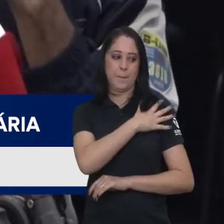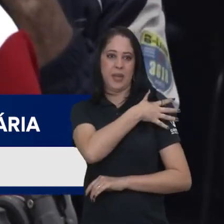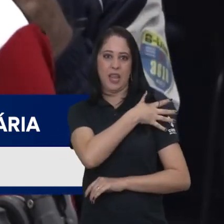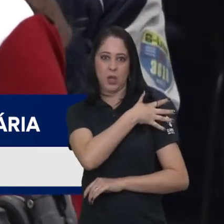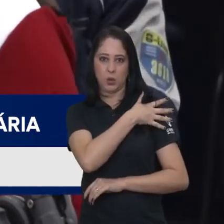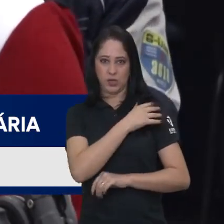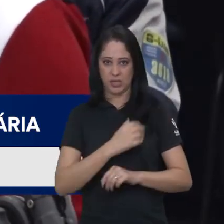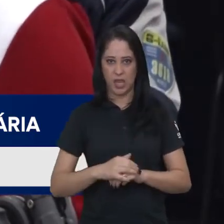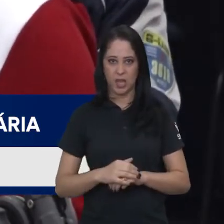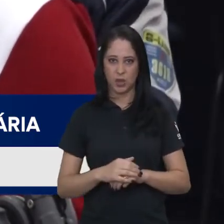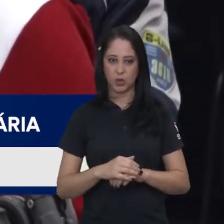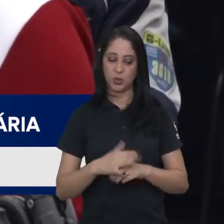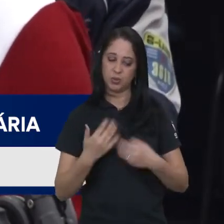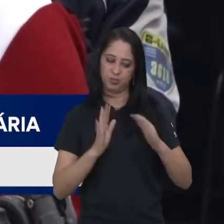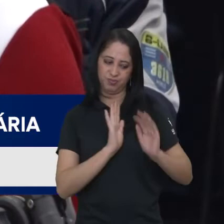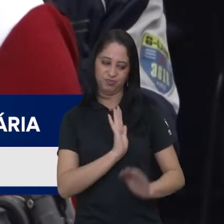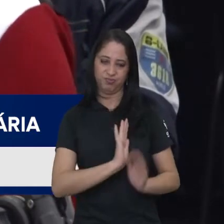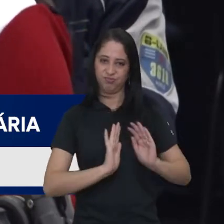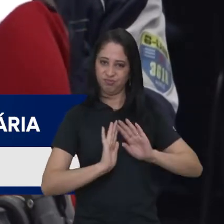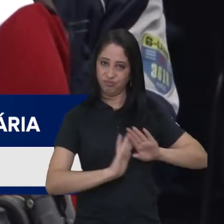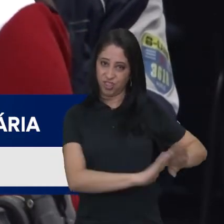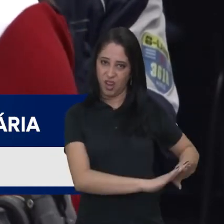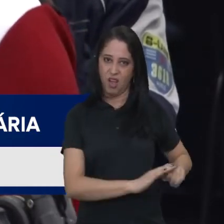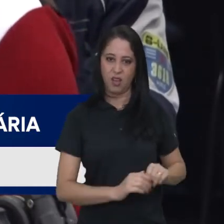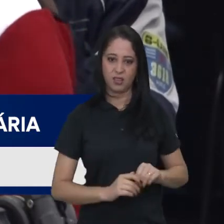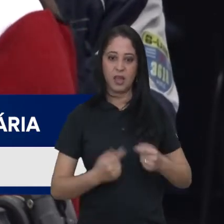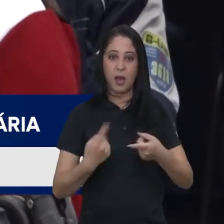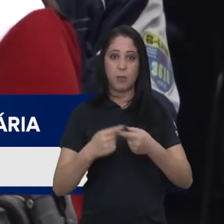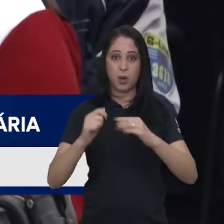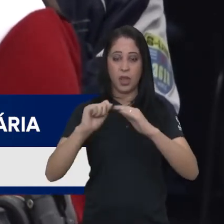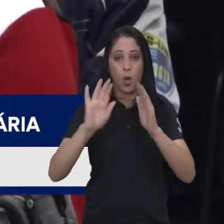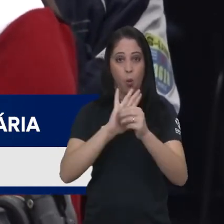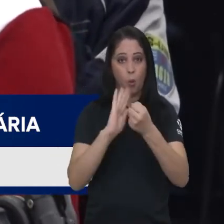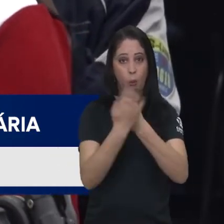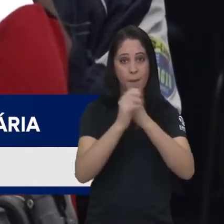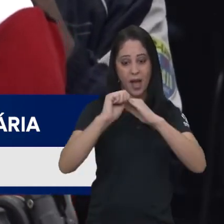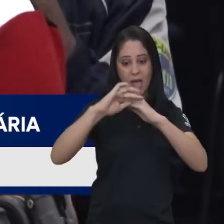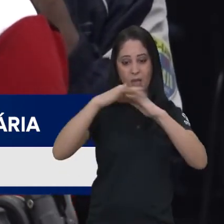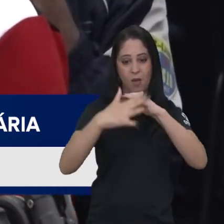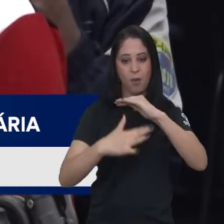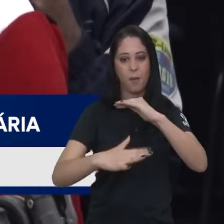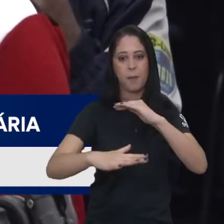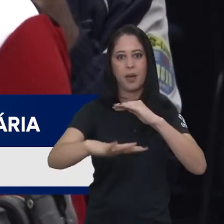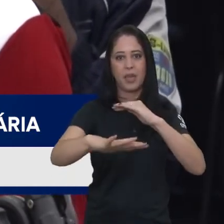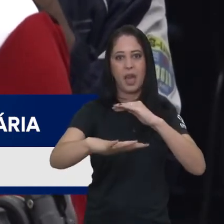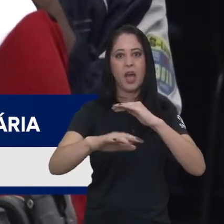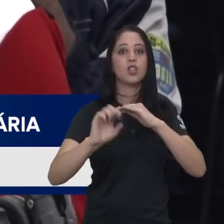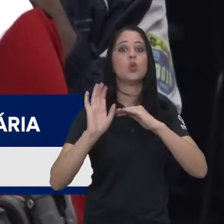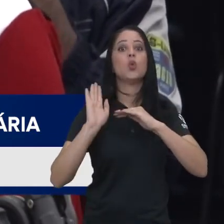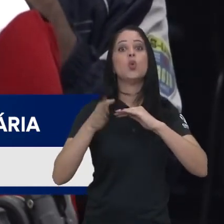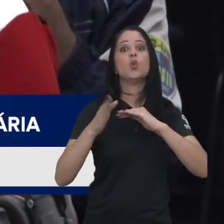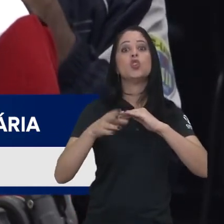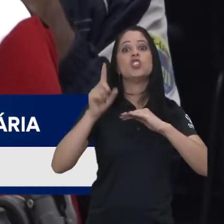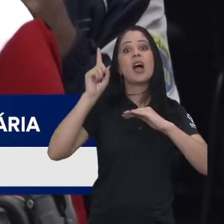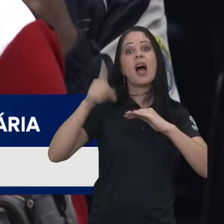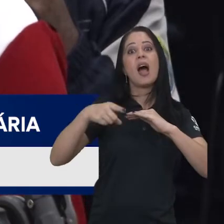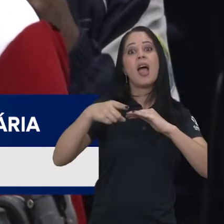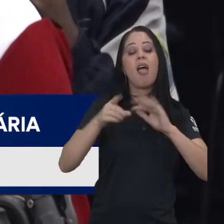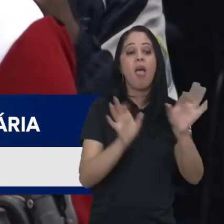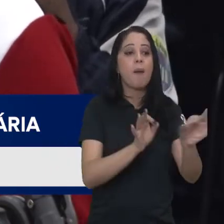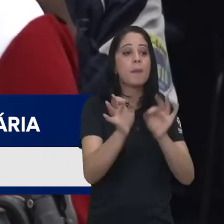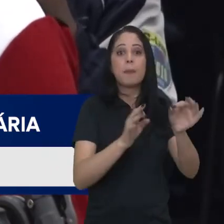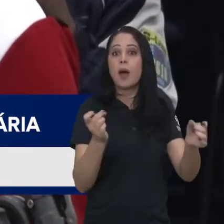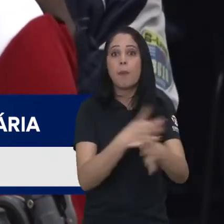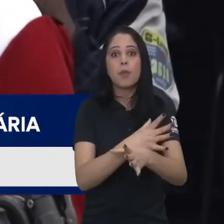preconceito com o Banhado e vamos ver que o Banhado já está, bem dizer, um bairro pré-regularizado. Eu queria saber